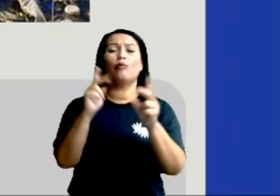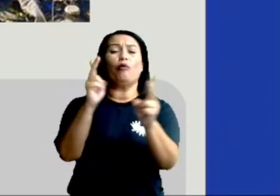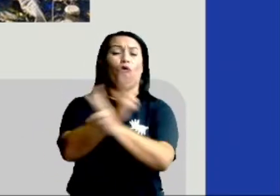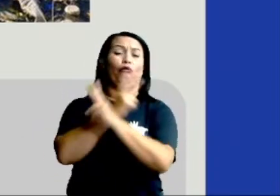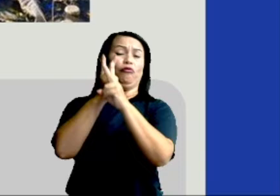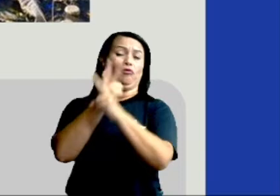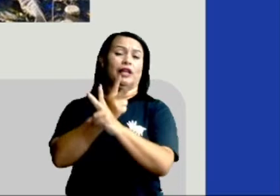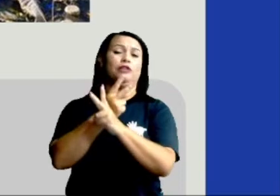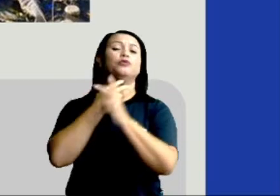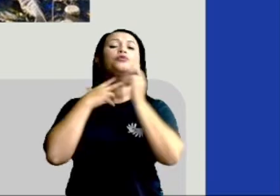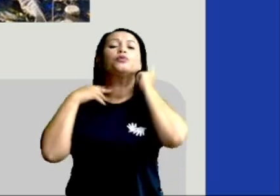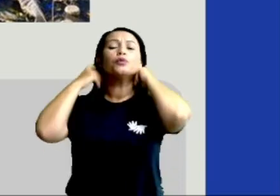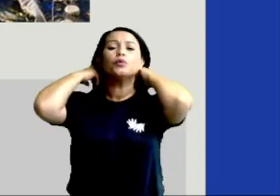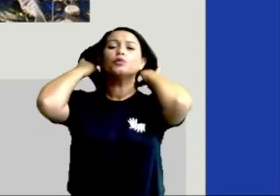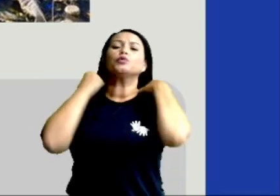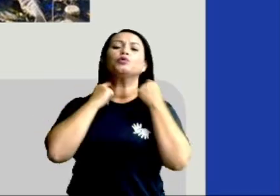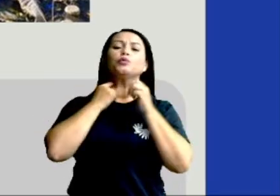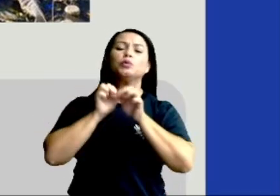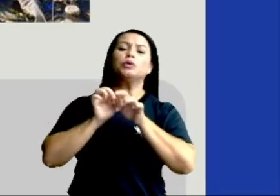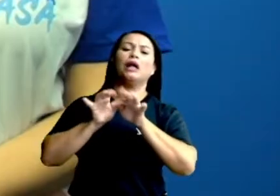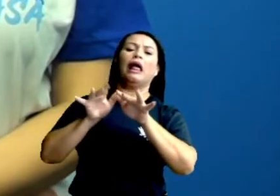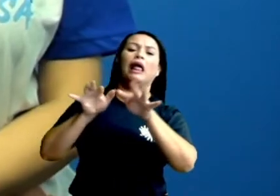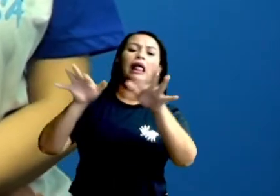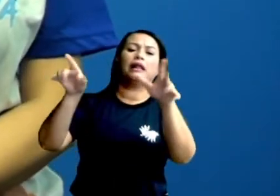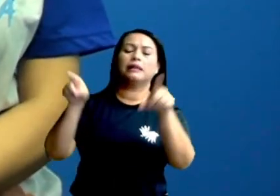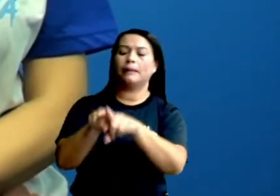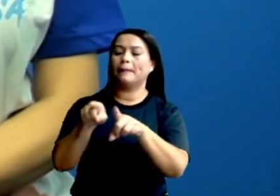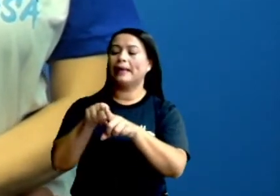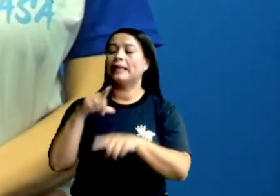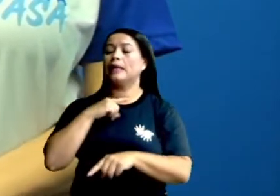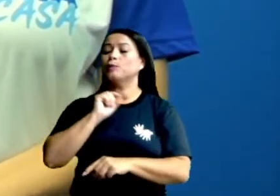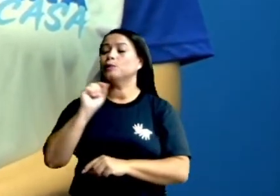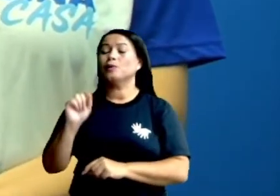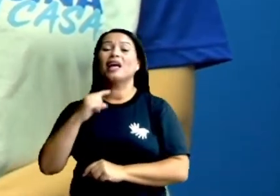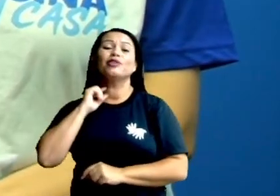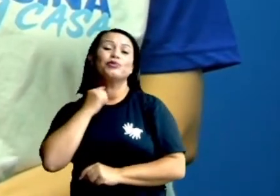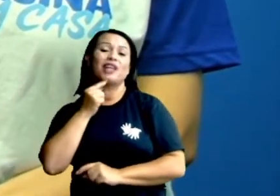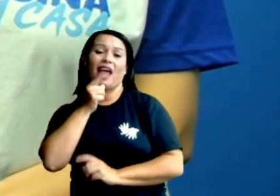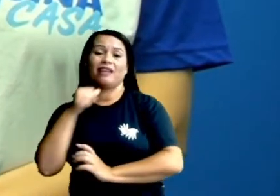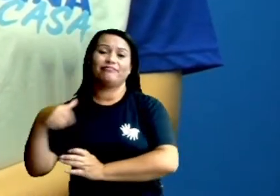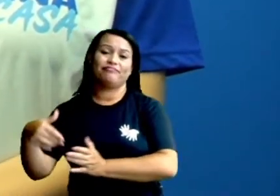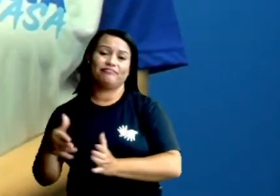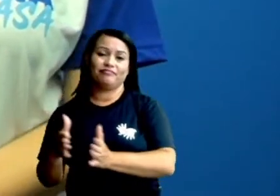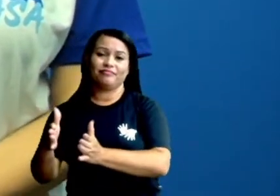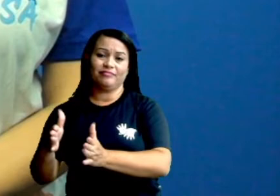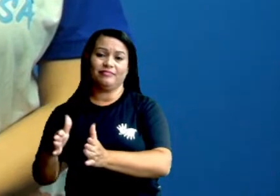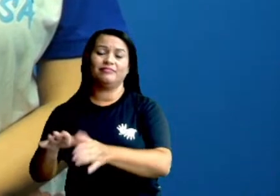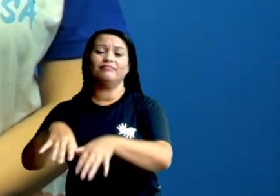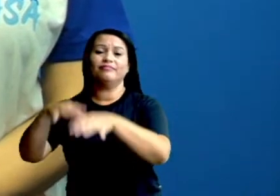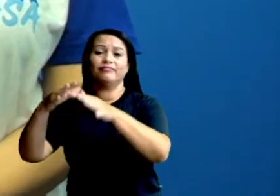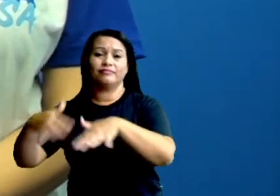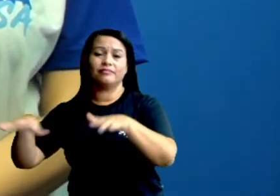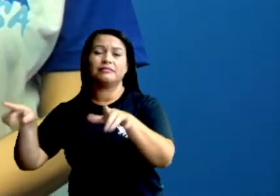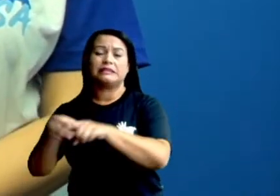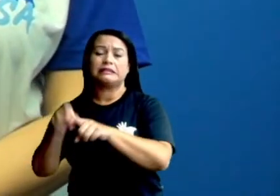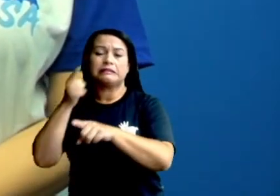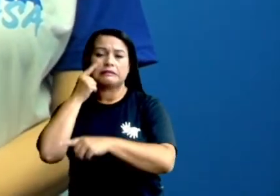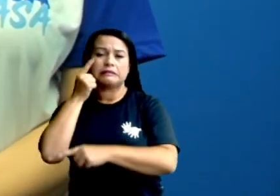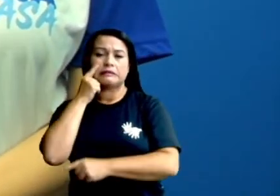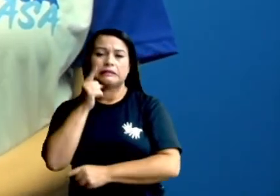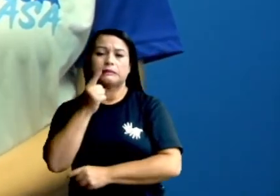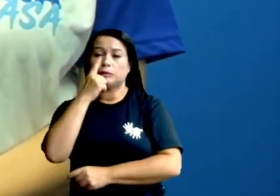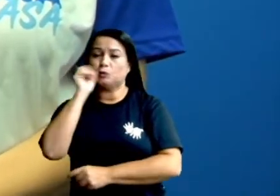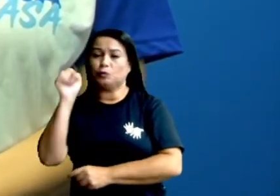indústrias transmitindo os gases, né? E temos também a poluição da água, onde a gente vê aí muito lixo